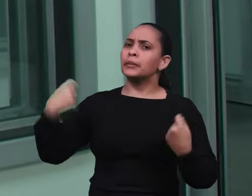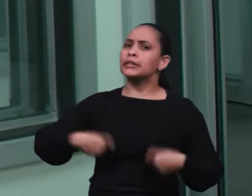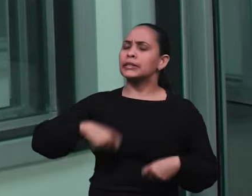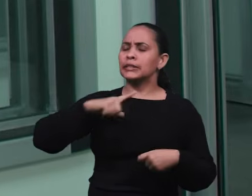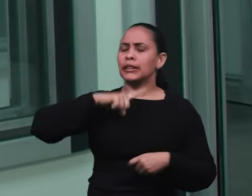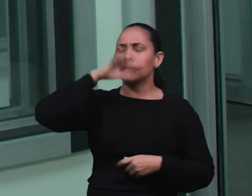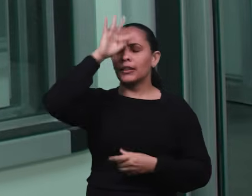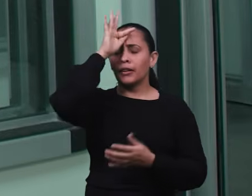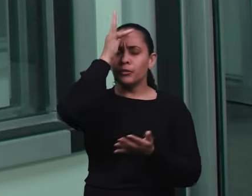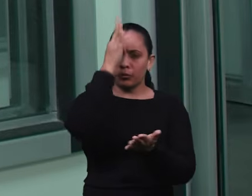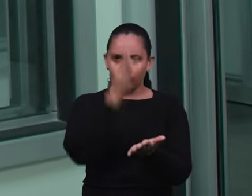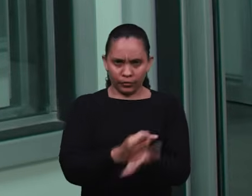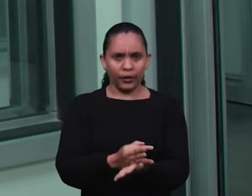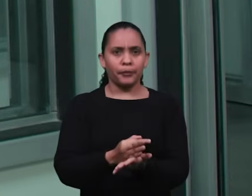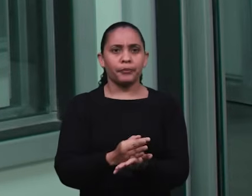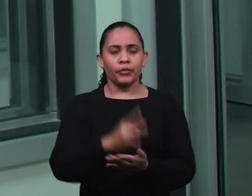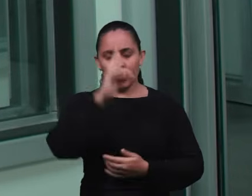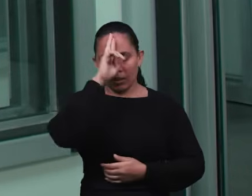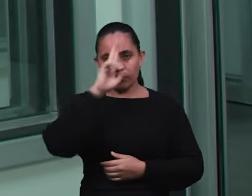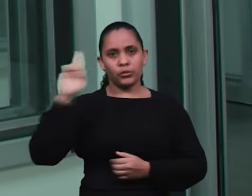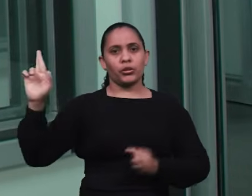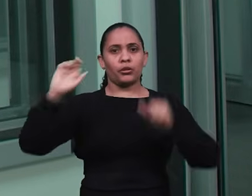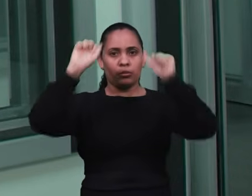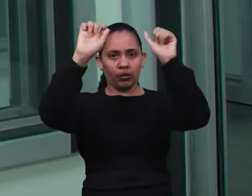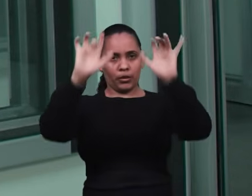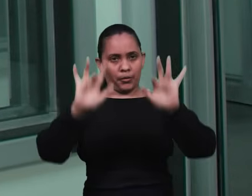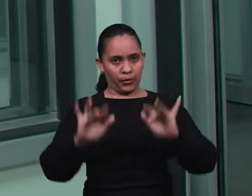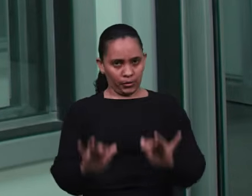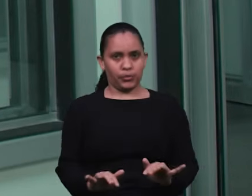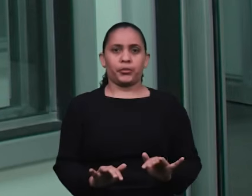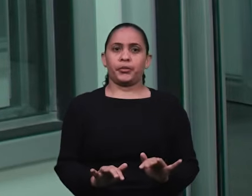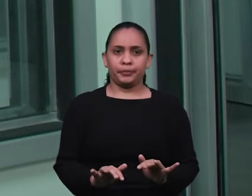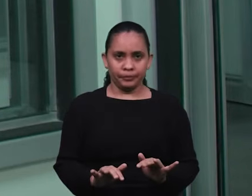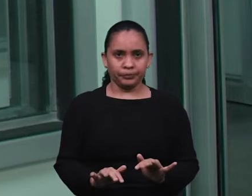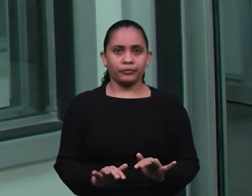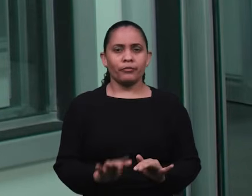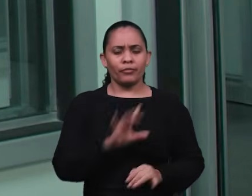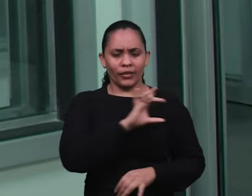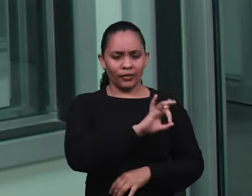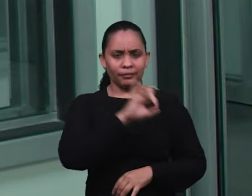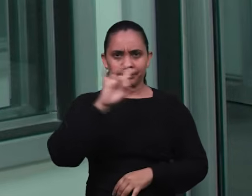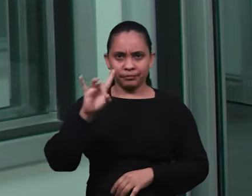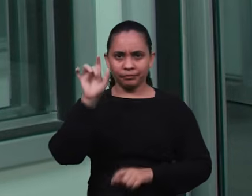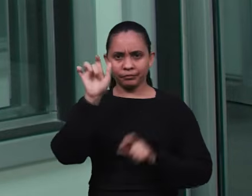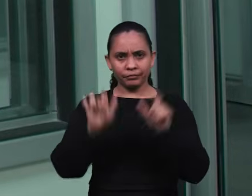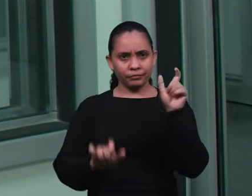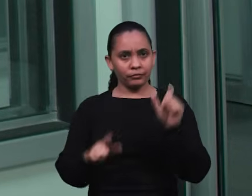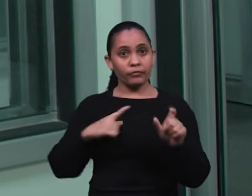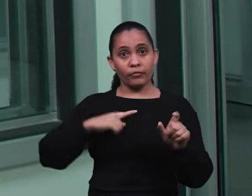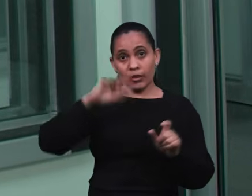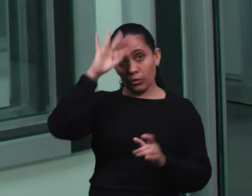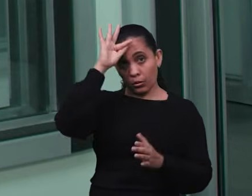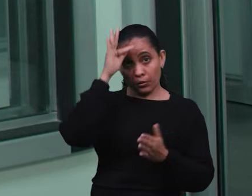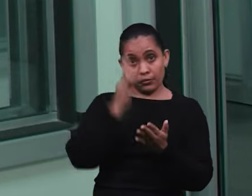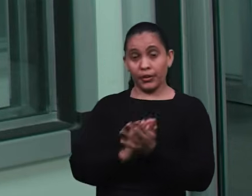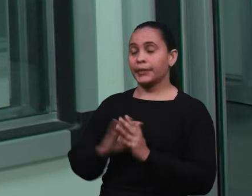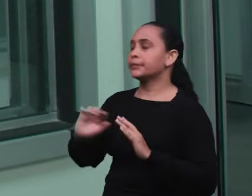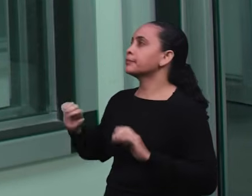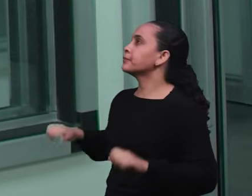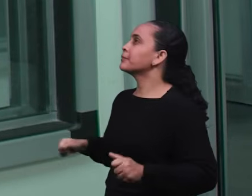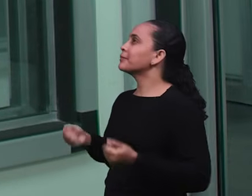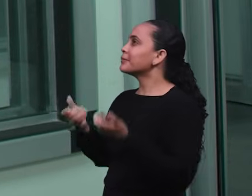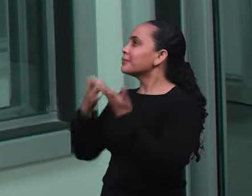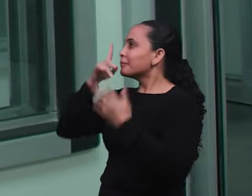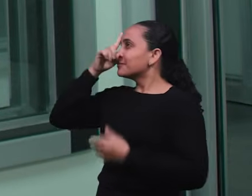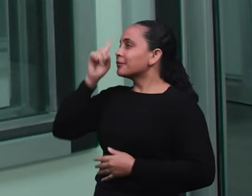tem que ter, e o Senhor, né, ele honra, né, a palavra diz que honra aquele com fé. Ele